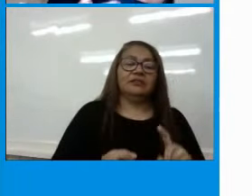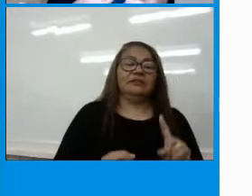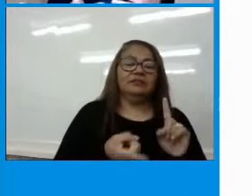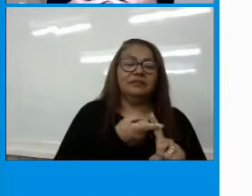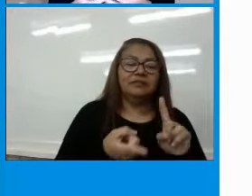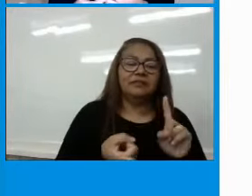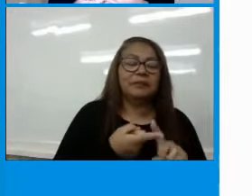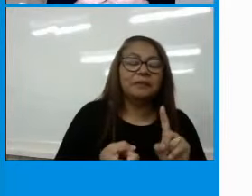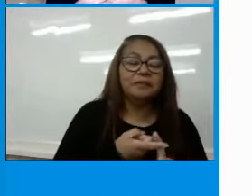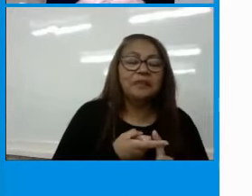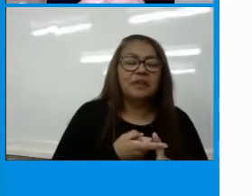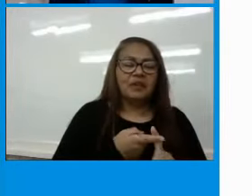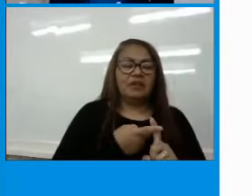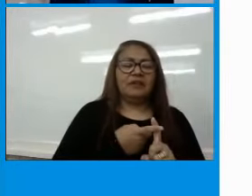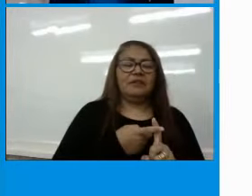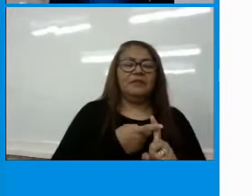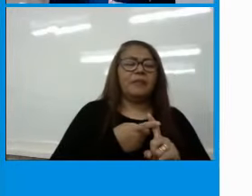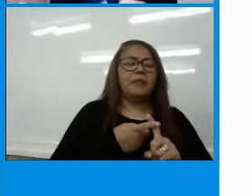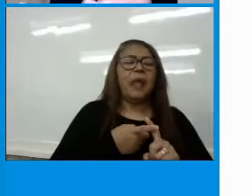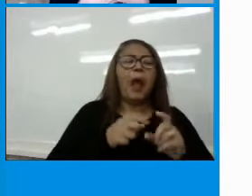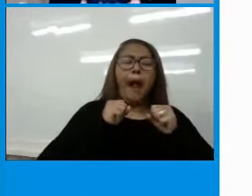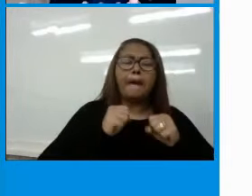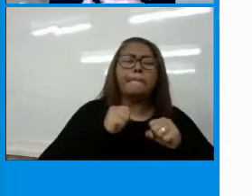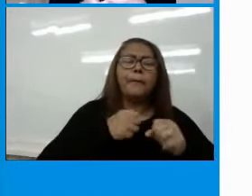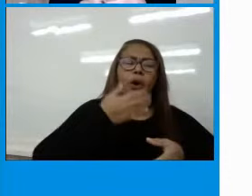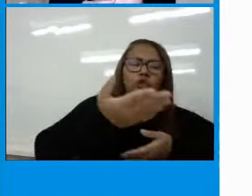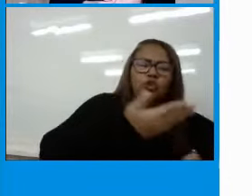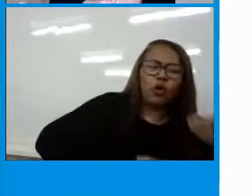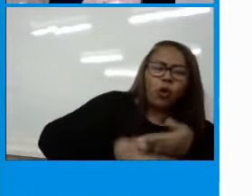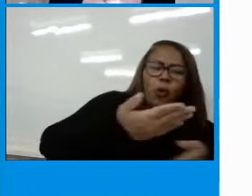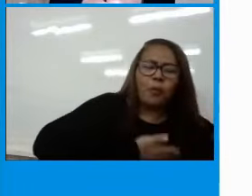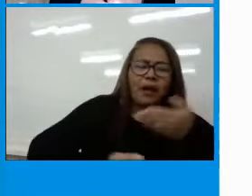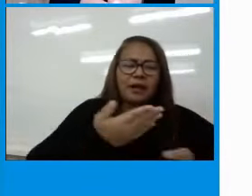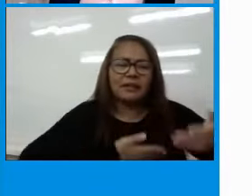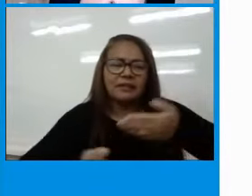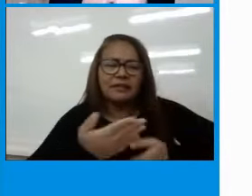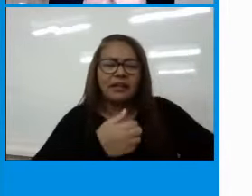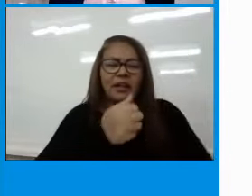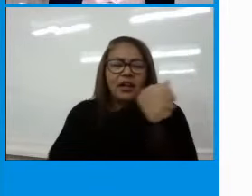você compartilhar, interagir com os estudantes, e as planilhas, né,